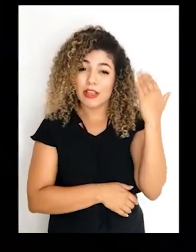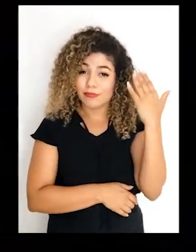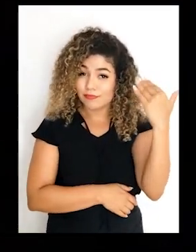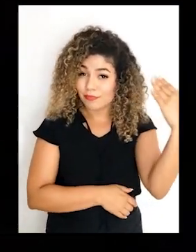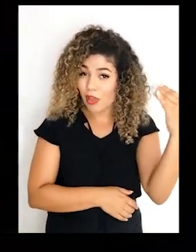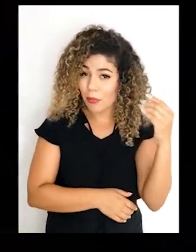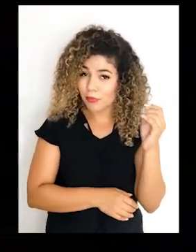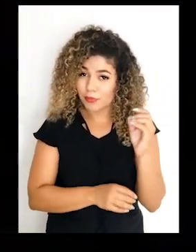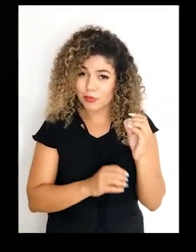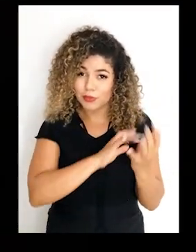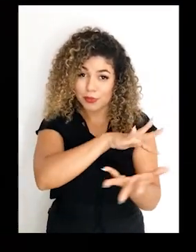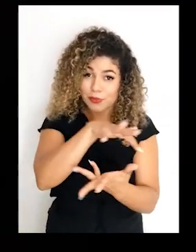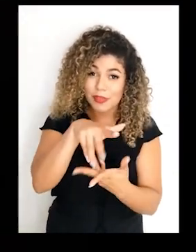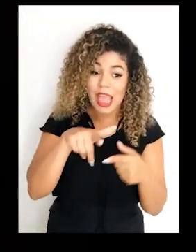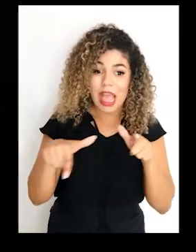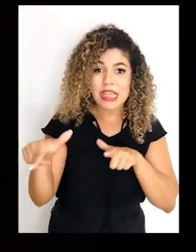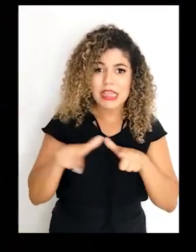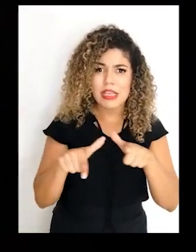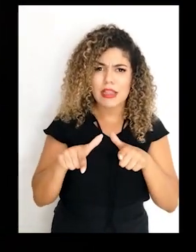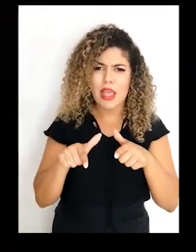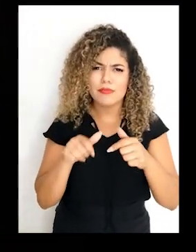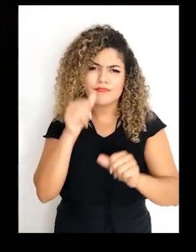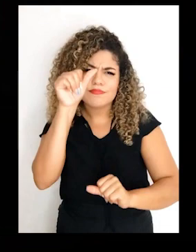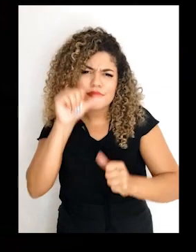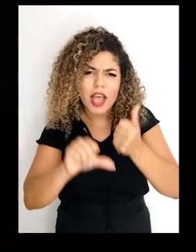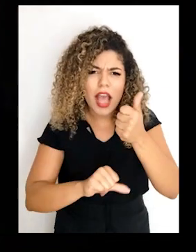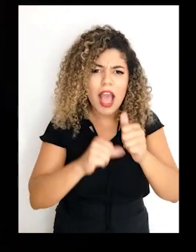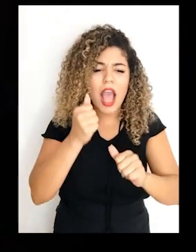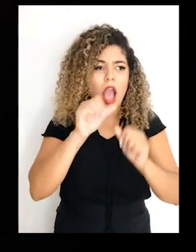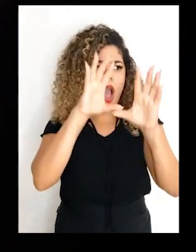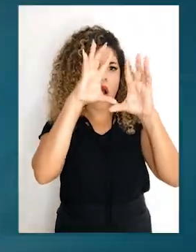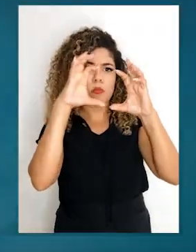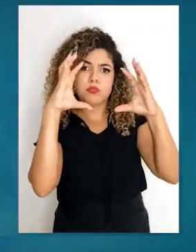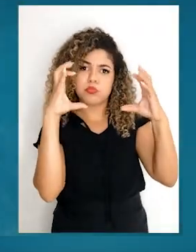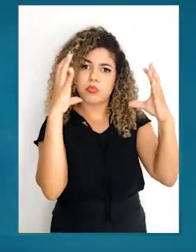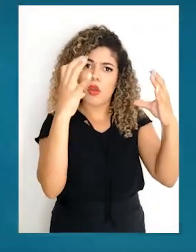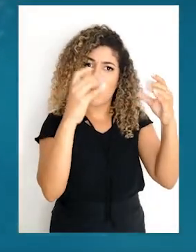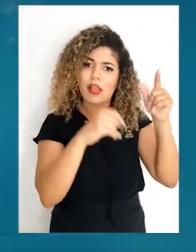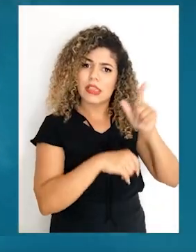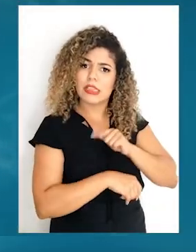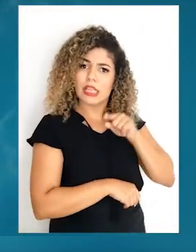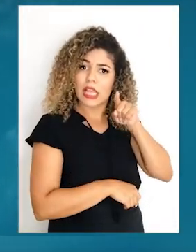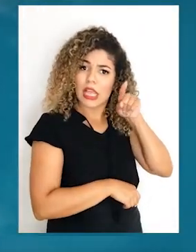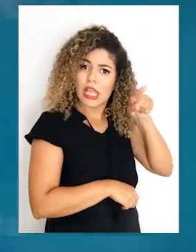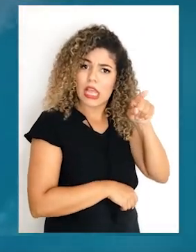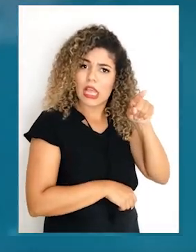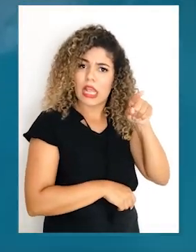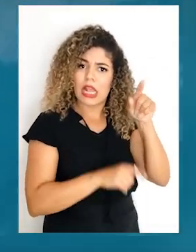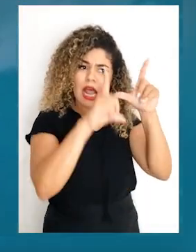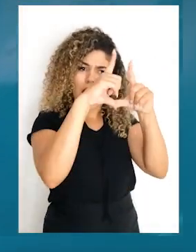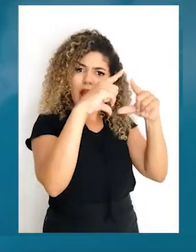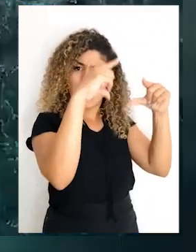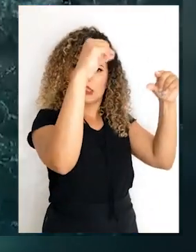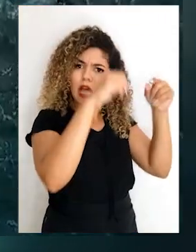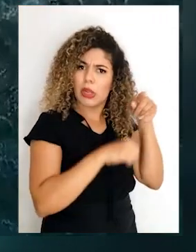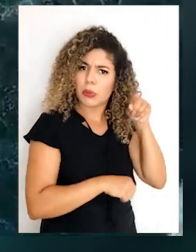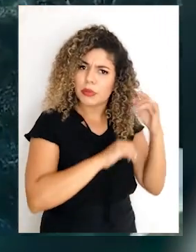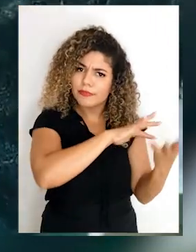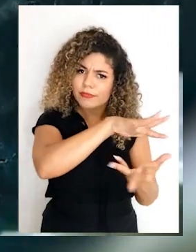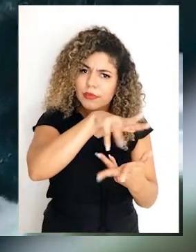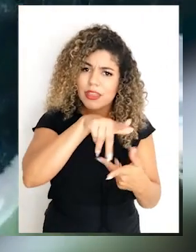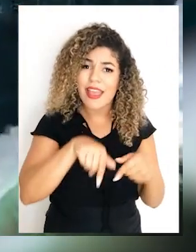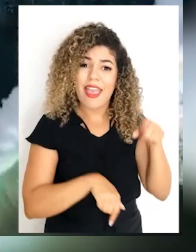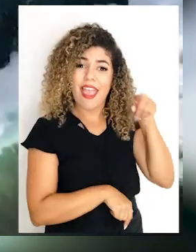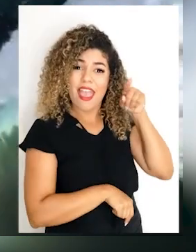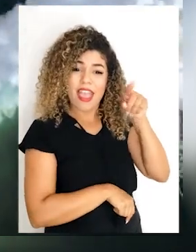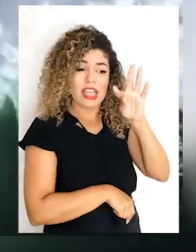as nuvens presentes na atmosfera do satélite natural. Titã é o único corpo planetário do